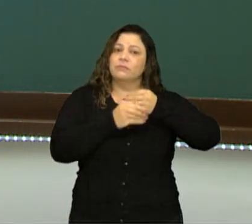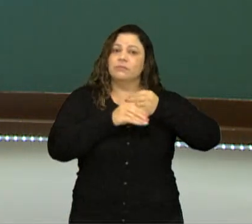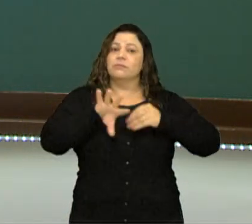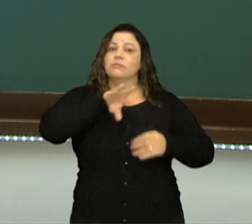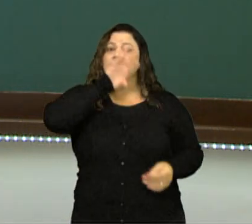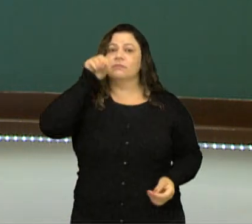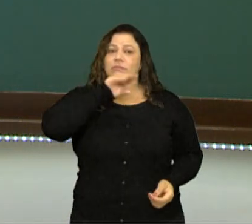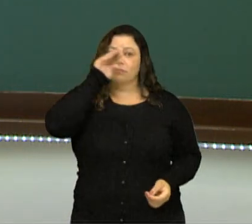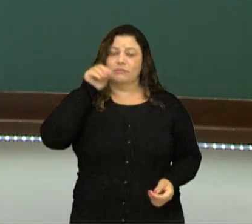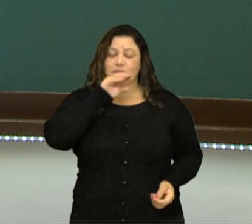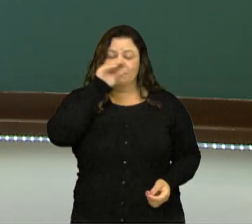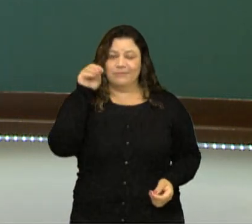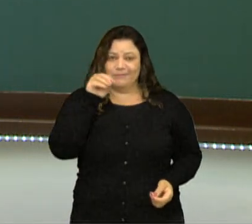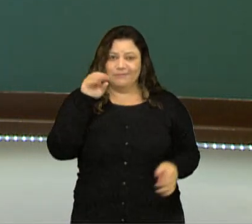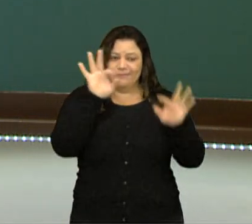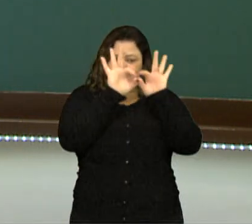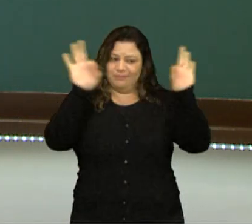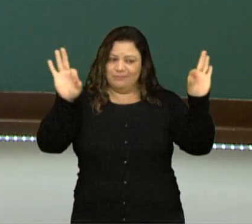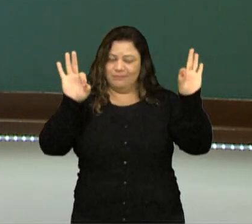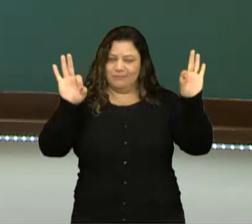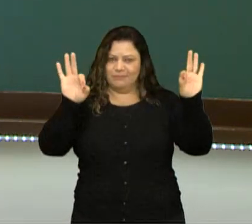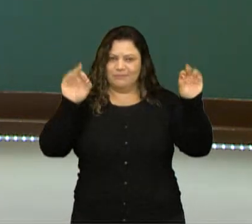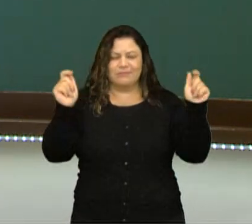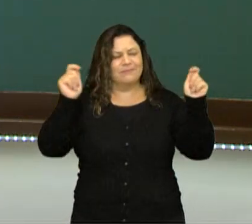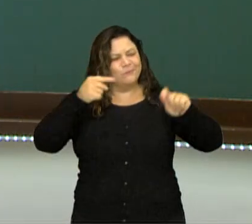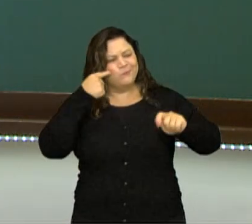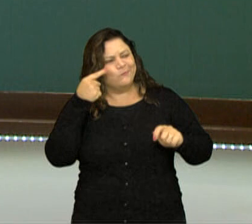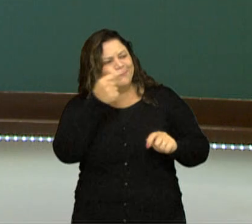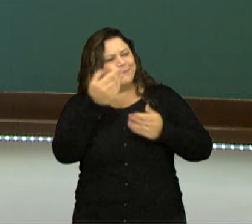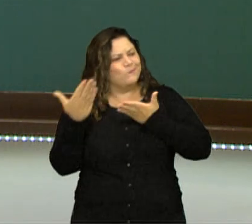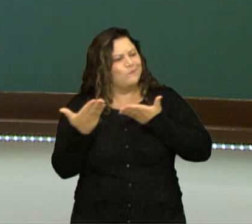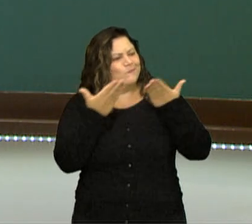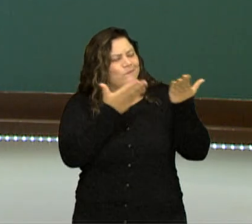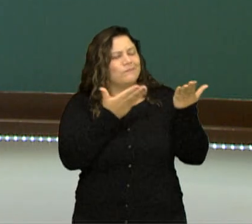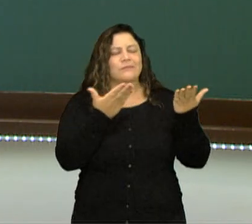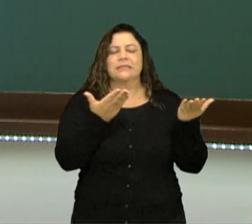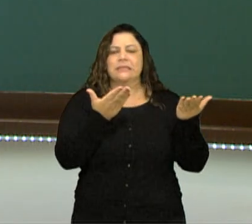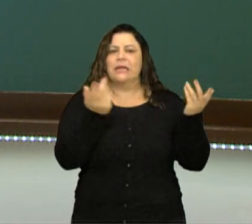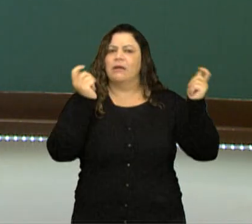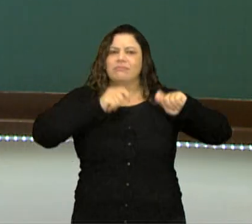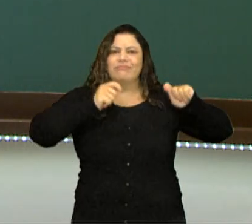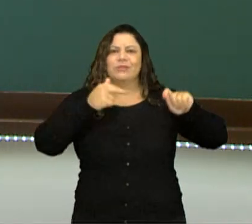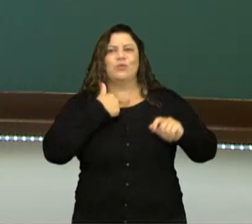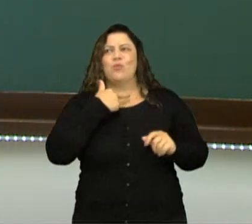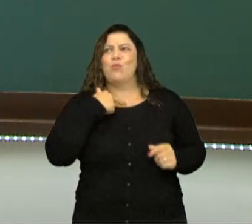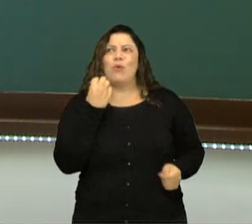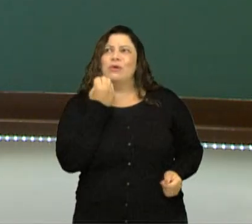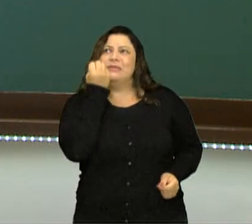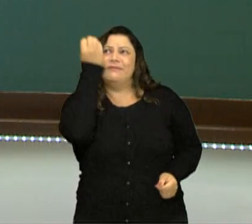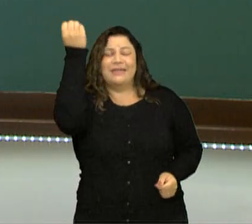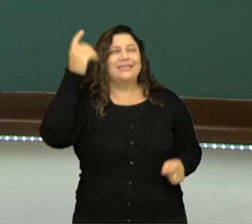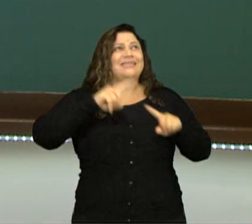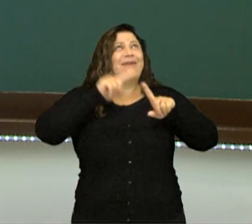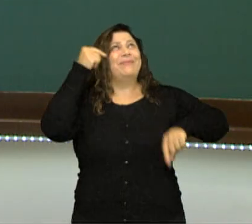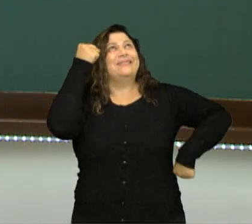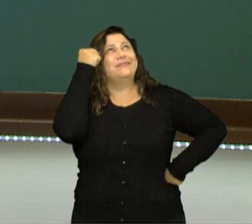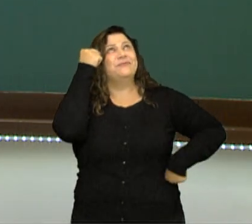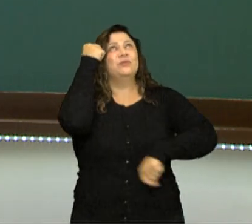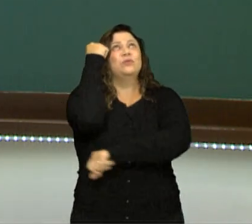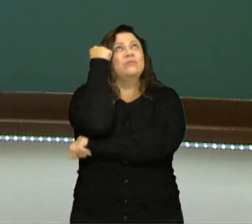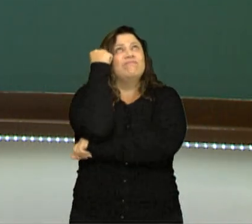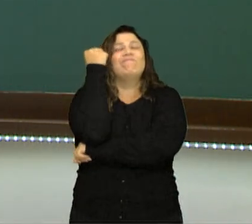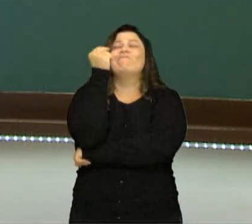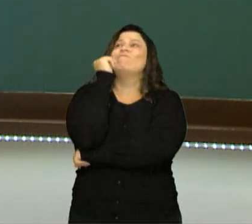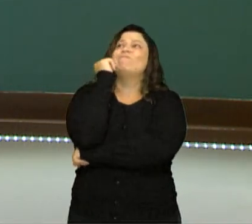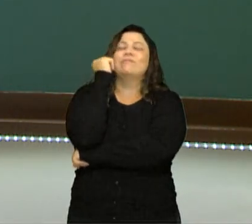dele, mencionando algo que compensasse a impossibilidade da viagem acontecer. E é o que